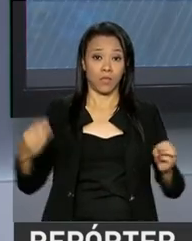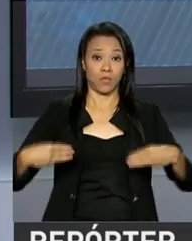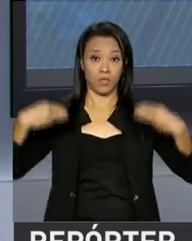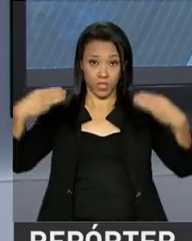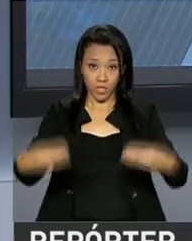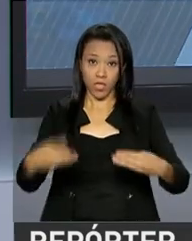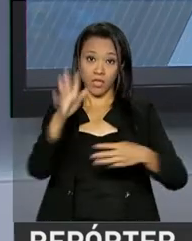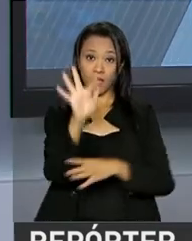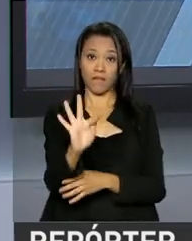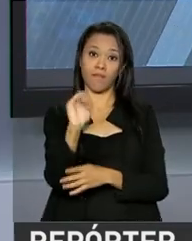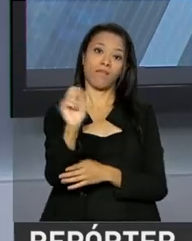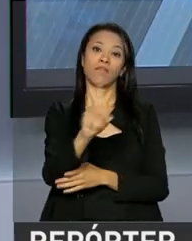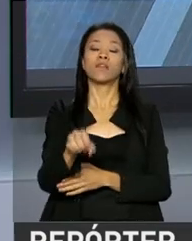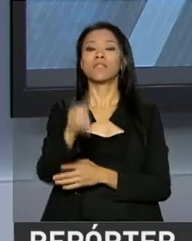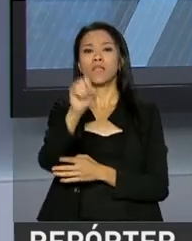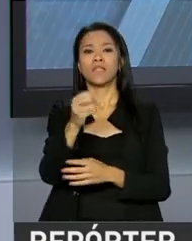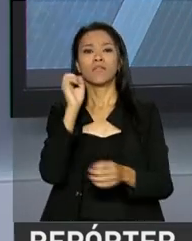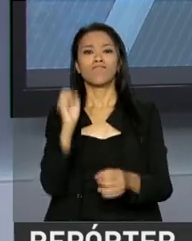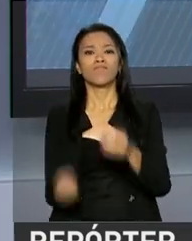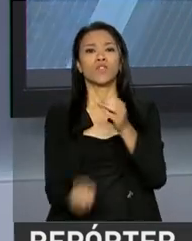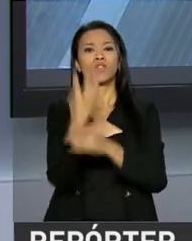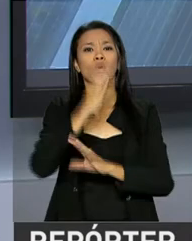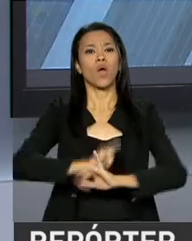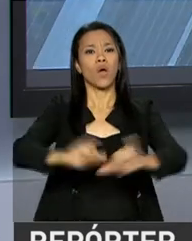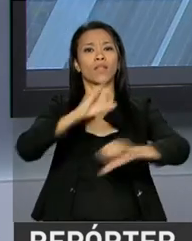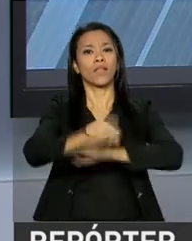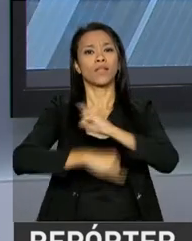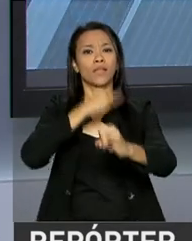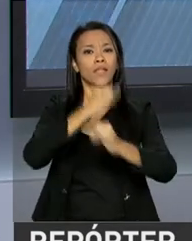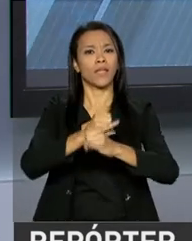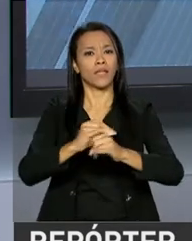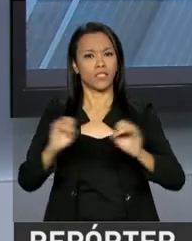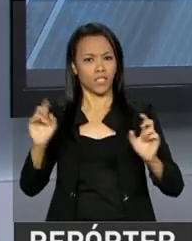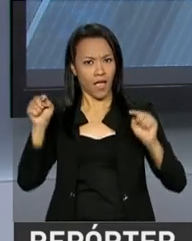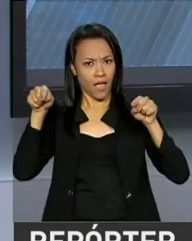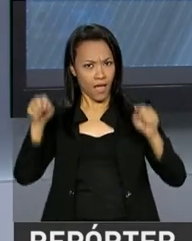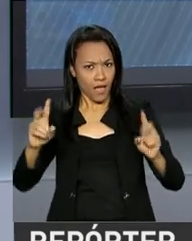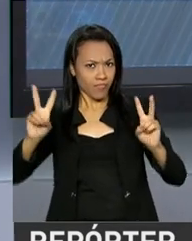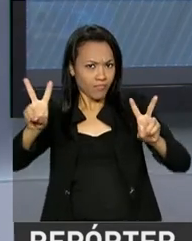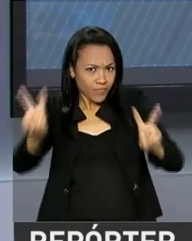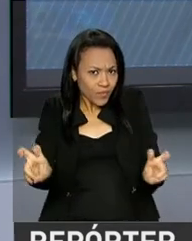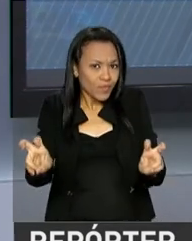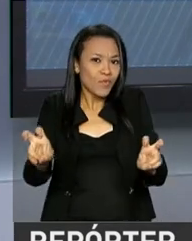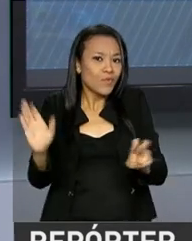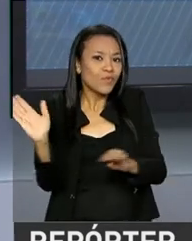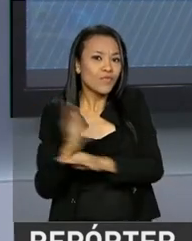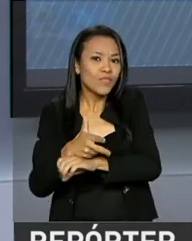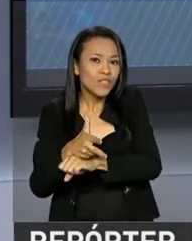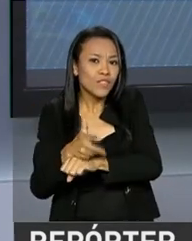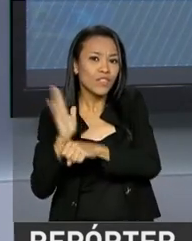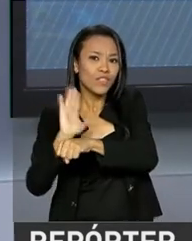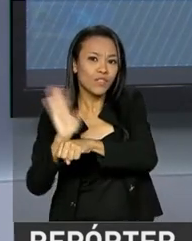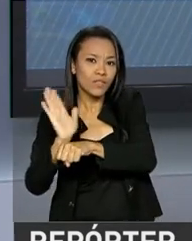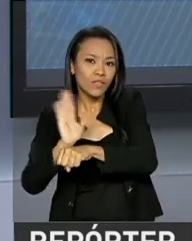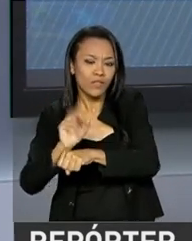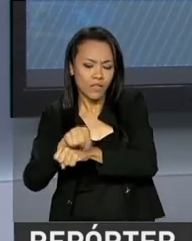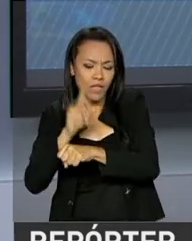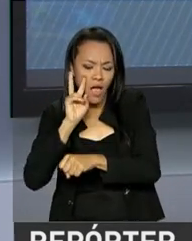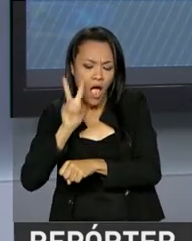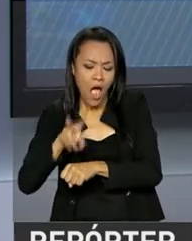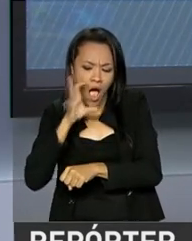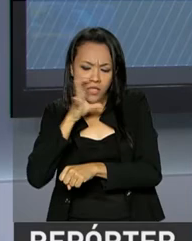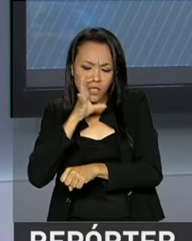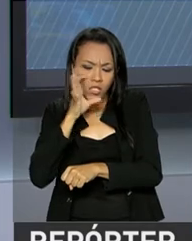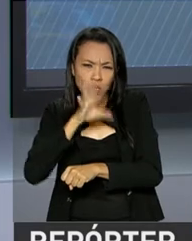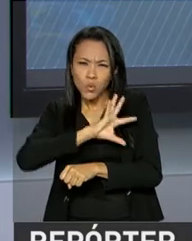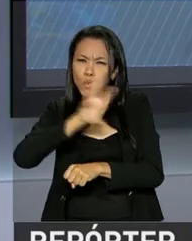da fazenda lançou na internet a página por dentro da reforma da previdência lá é possível encontrar em um